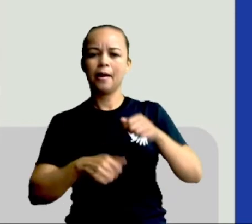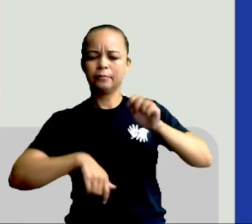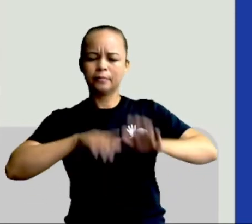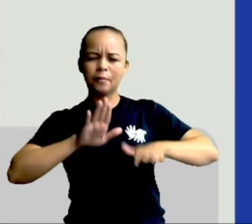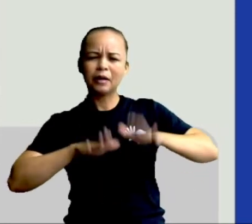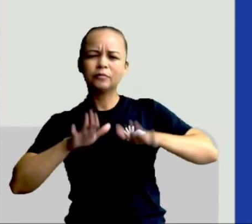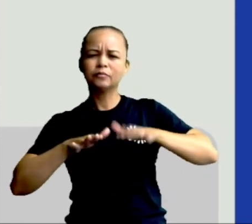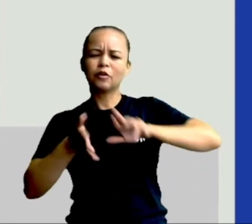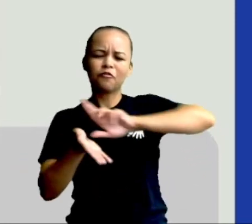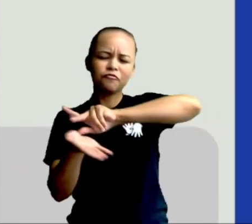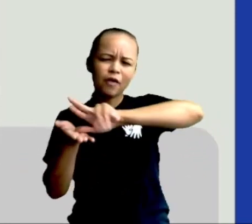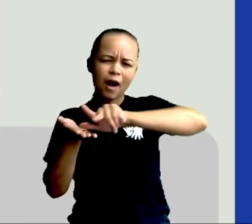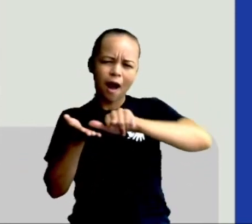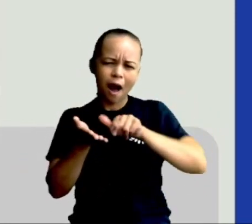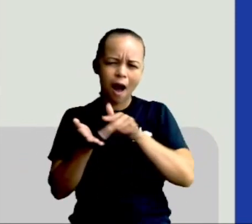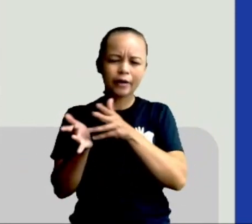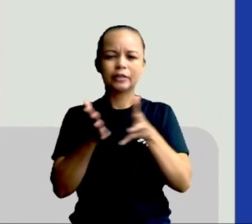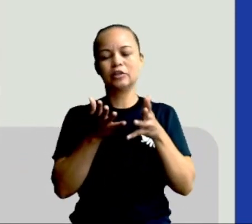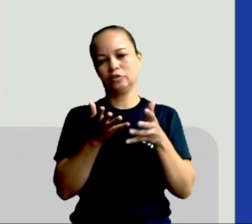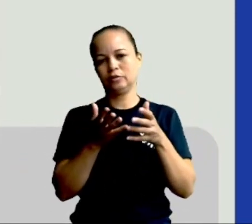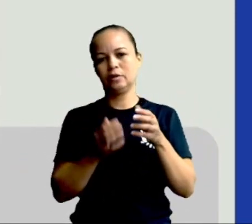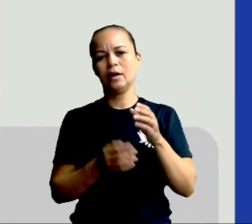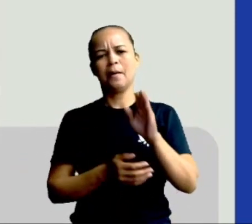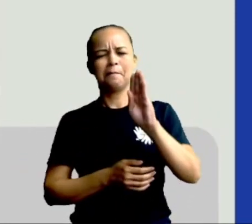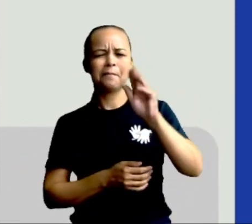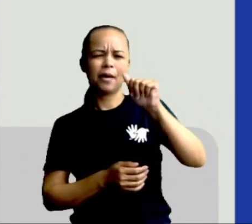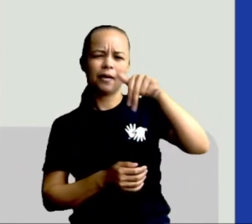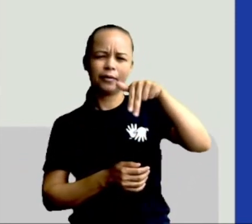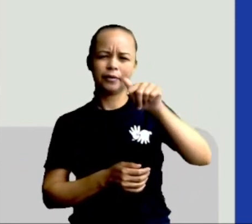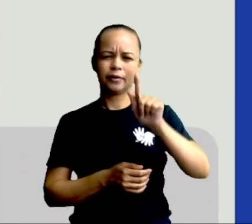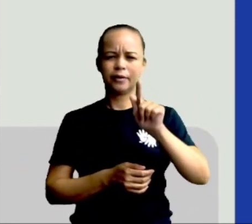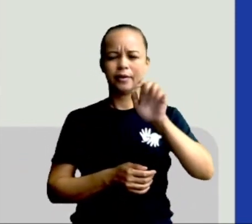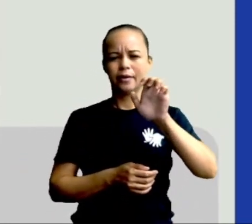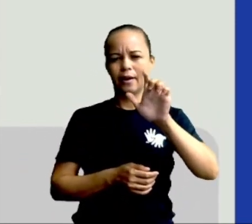Berimbau, batuque, banguela, banana,